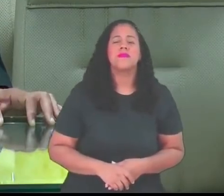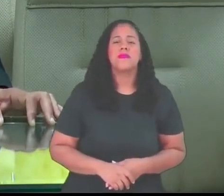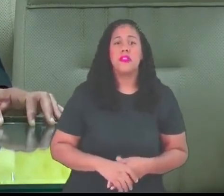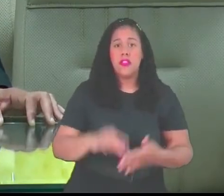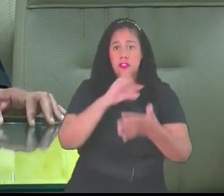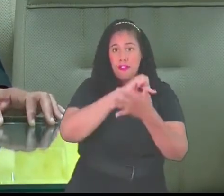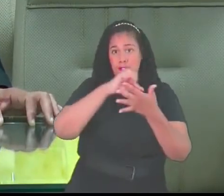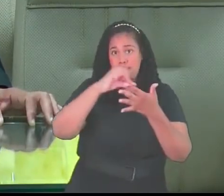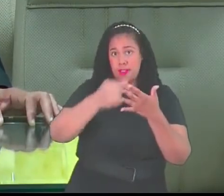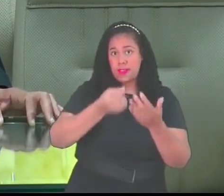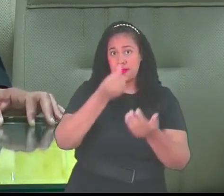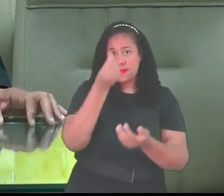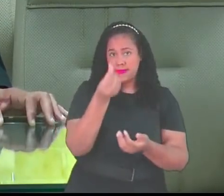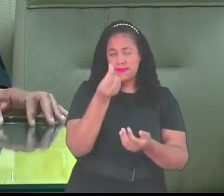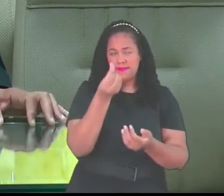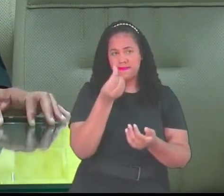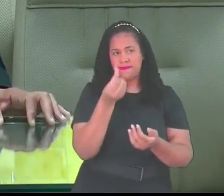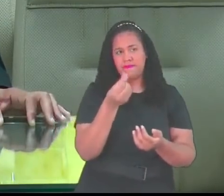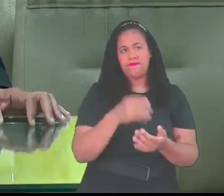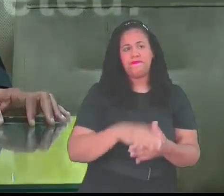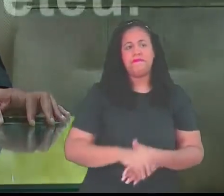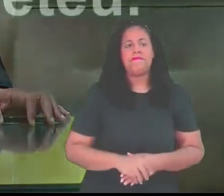Versículo 6.